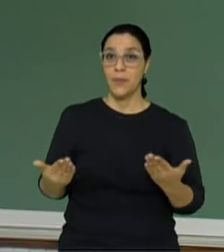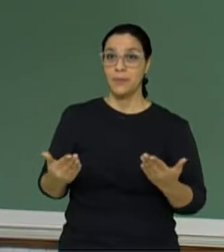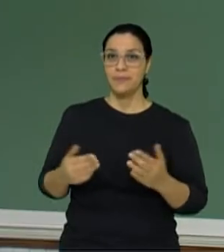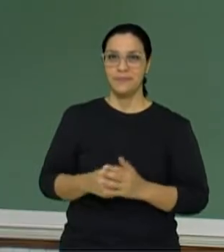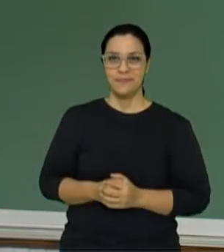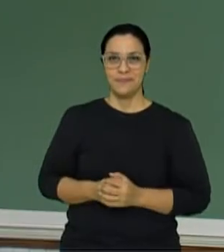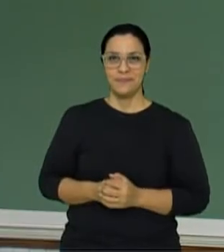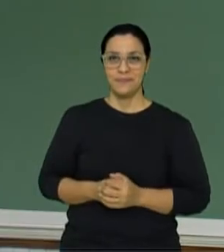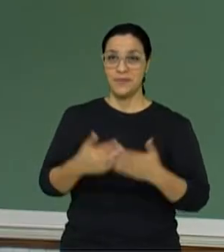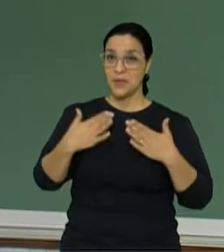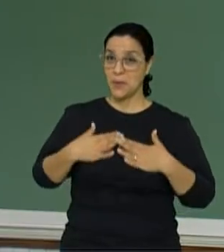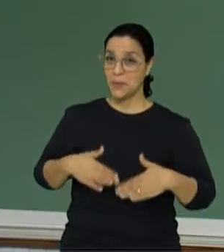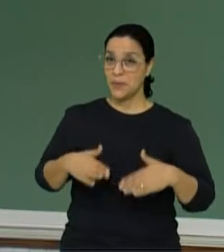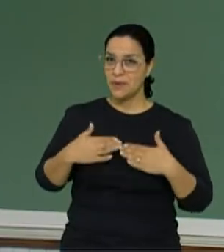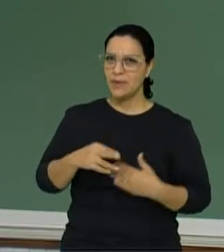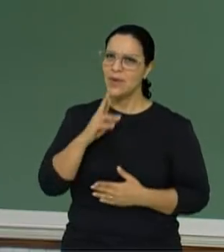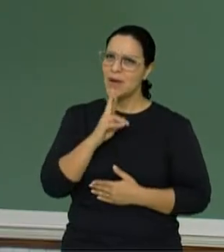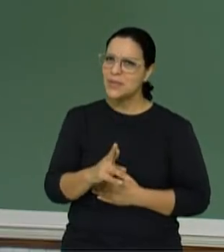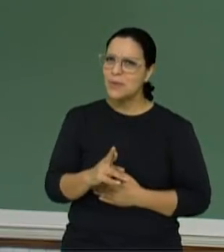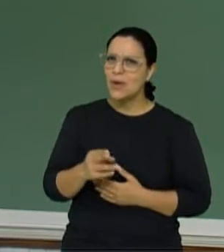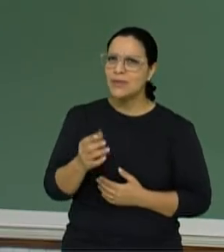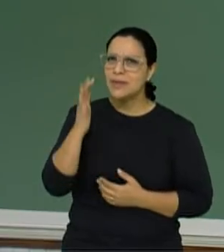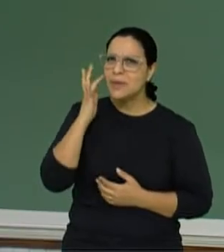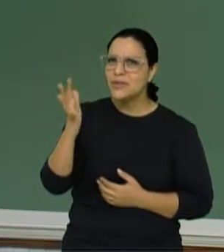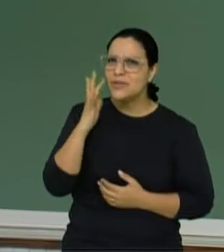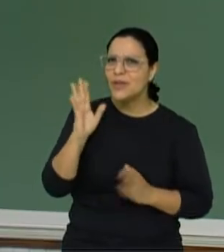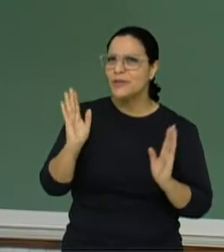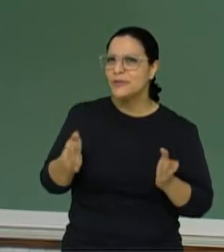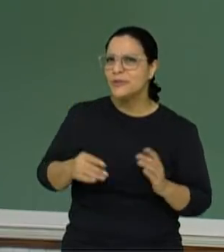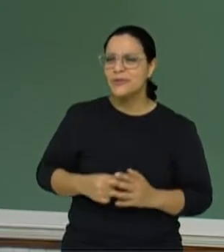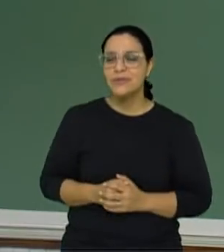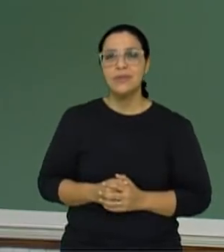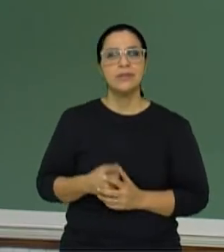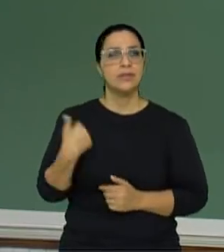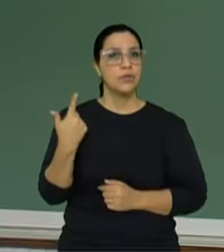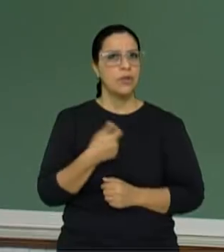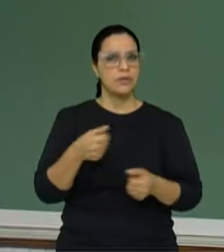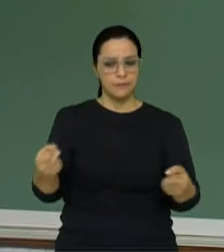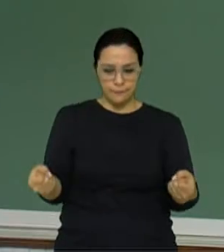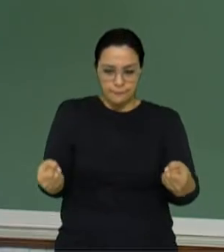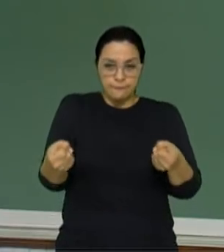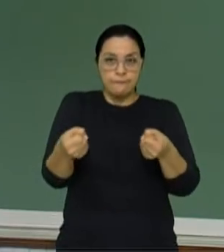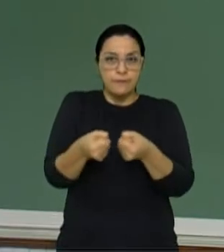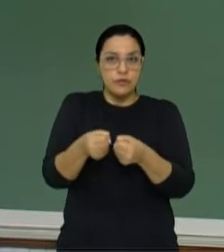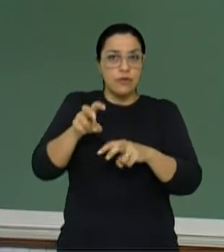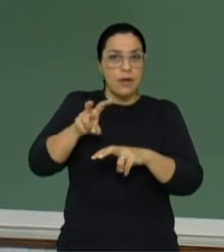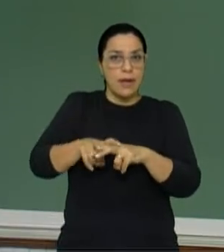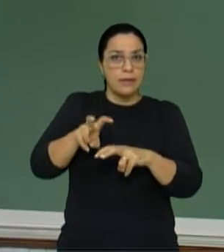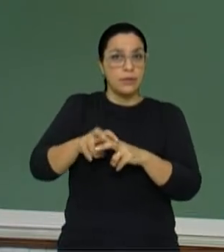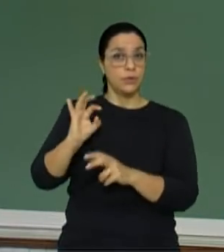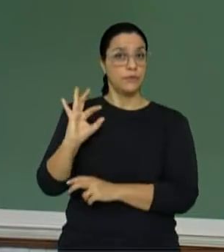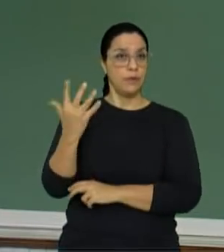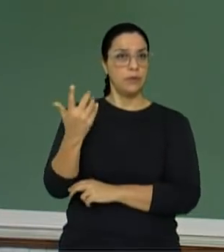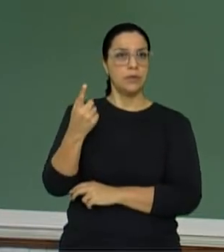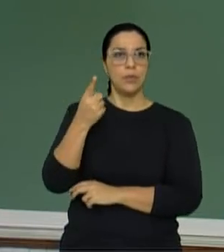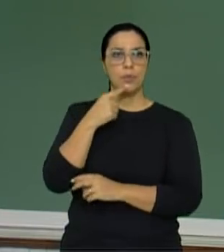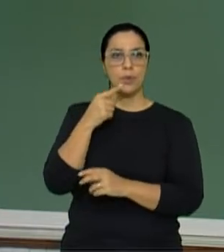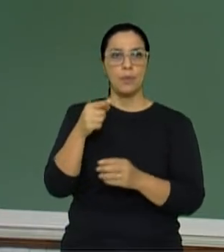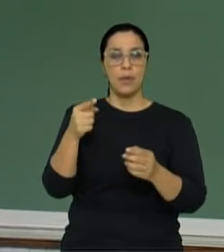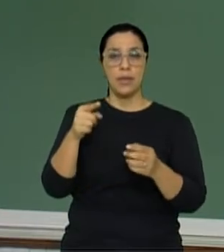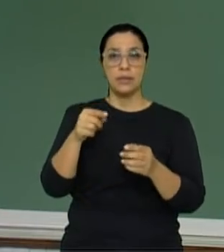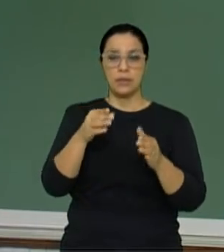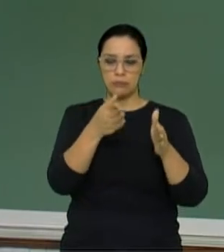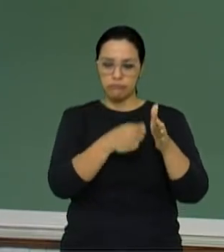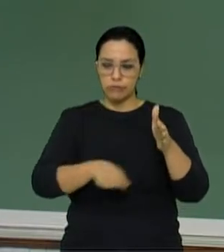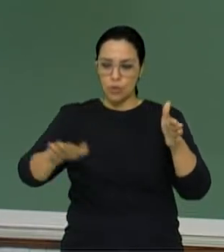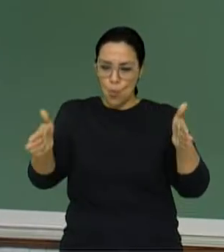E aí? Tranquilo? Conseguiram imaginar? Bom, se a gente fechar essa cadeira aqui, o que, que vai acontecer, né? Esse tecido aqui,